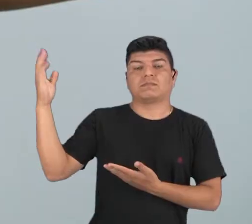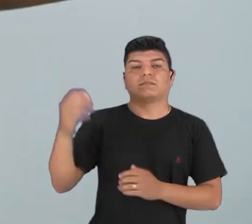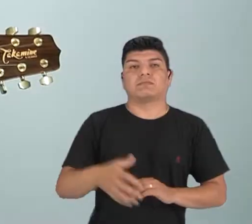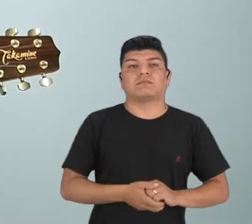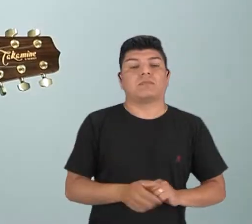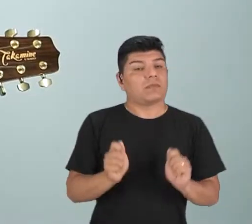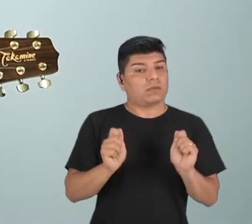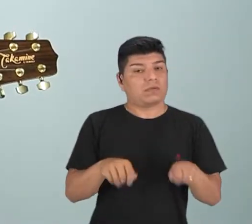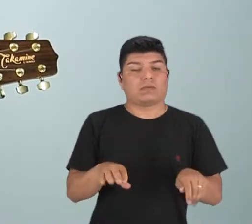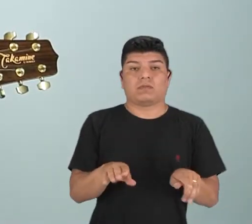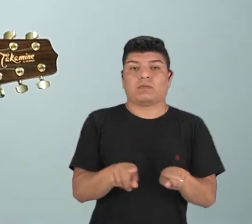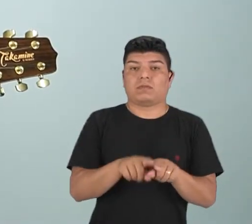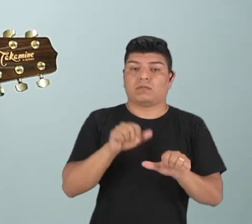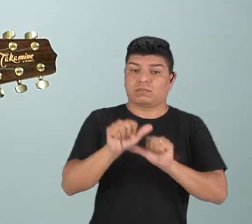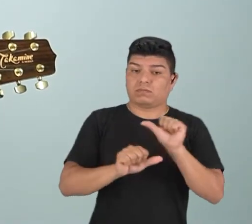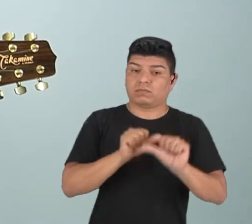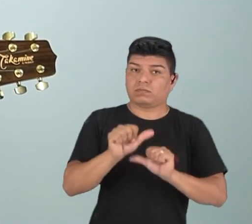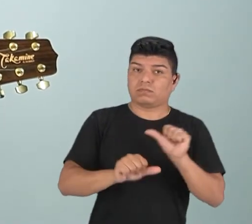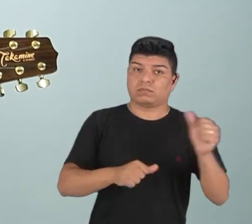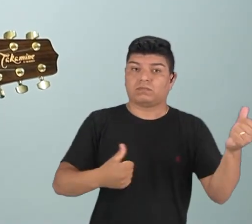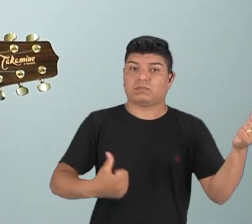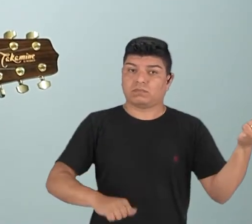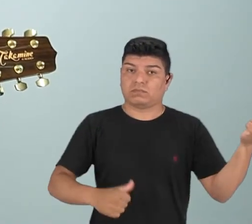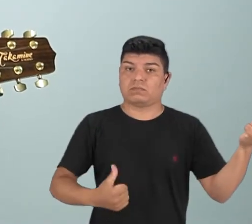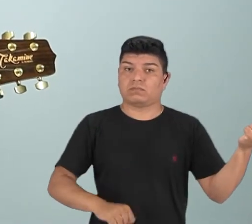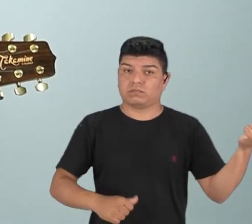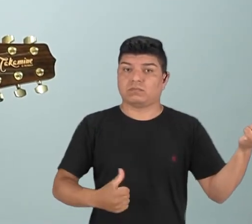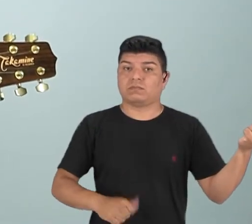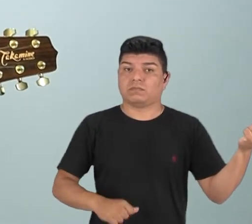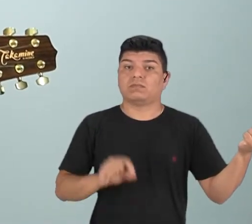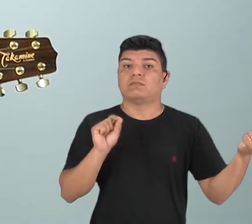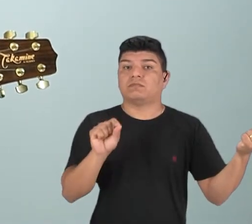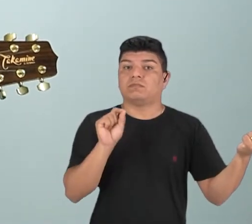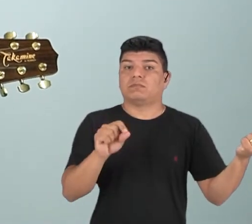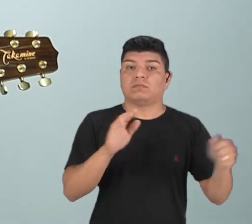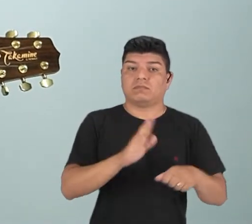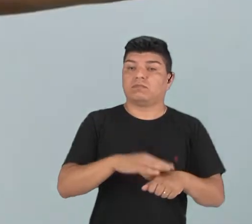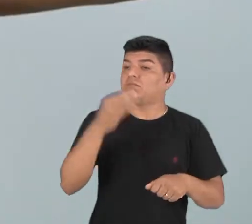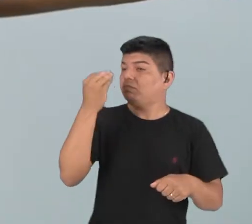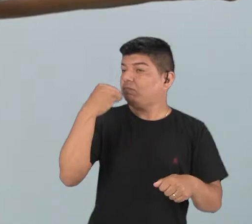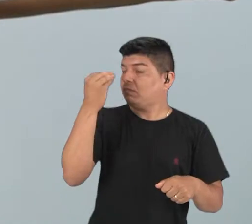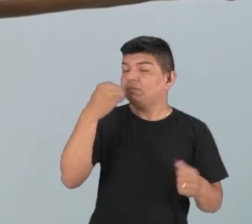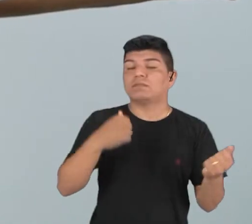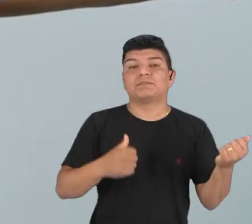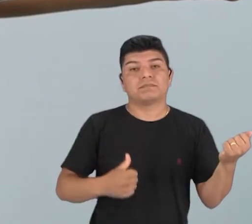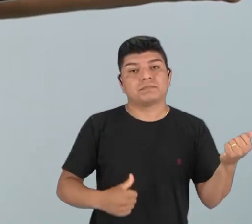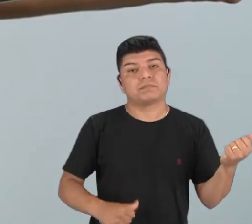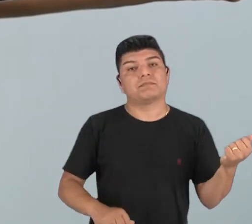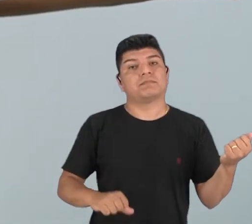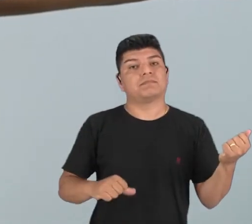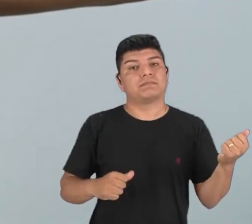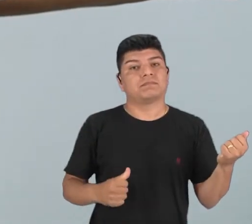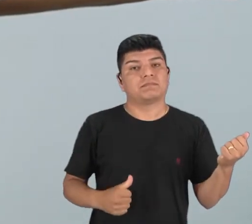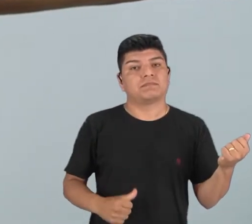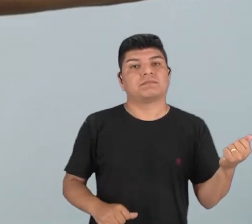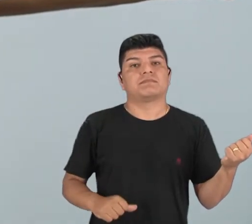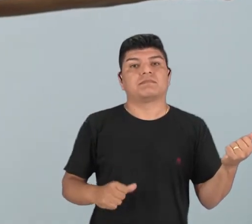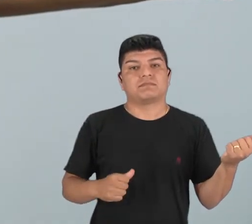Mas eu posso também transformar esse som forte num som mais fraco.